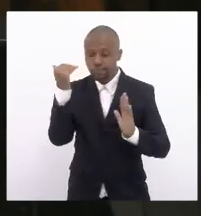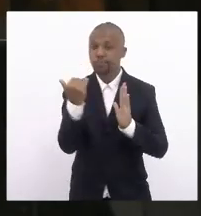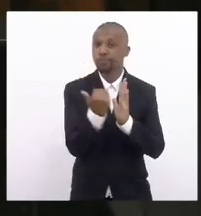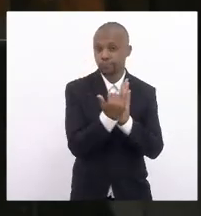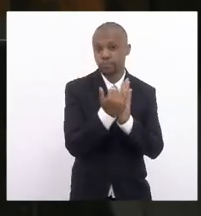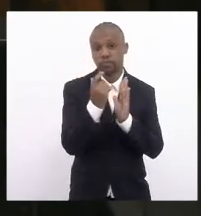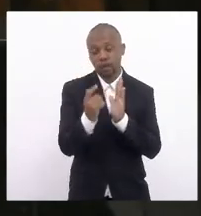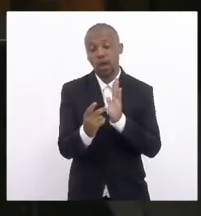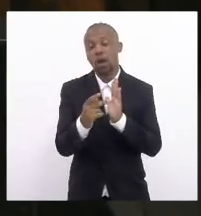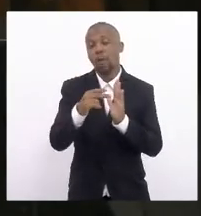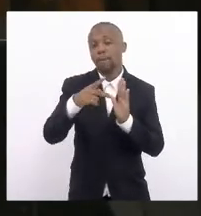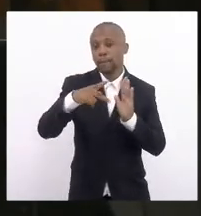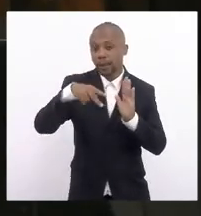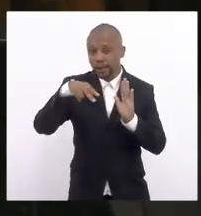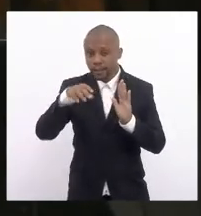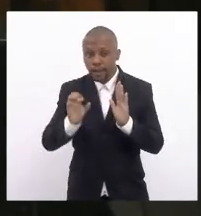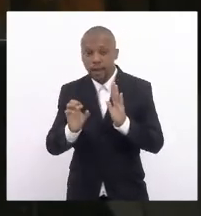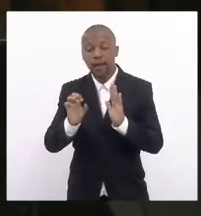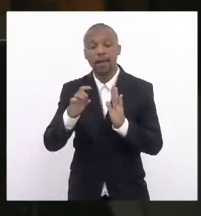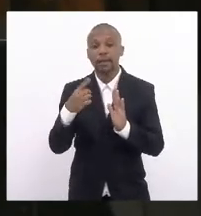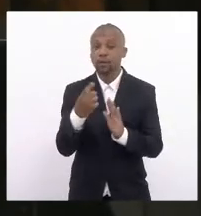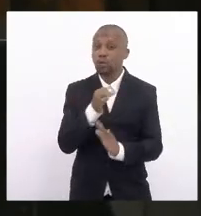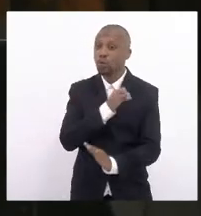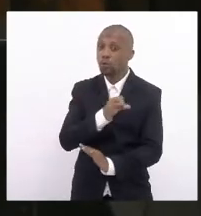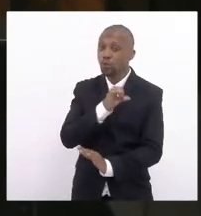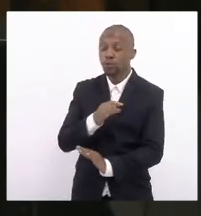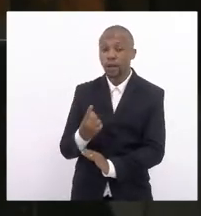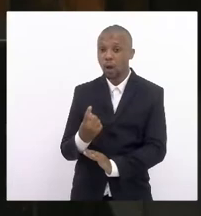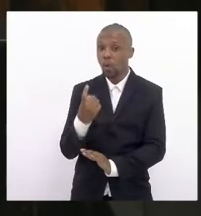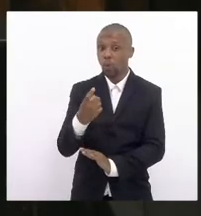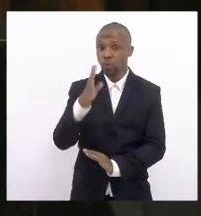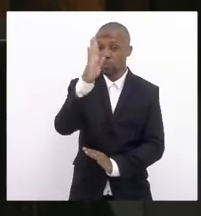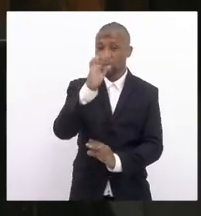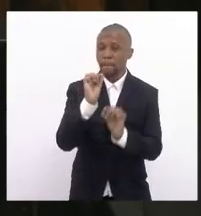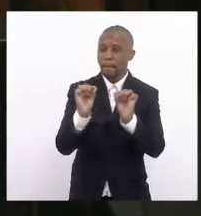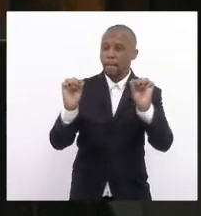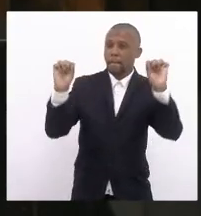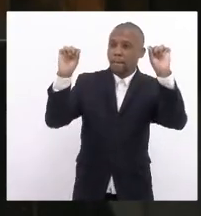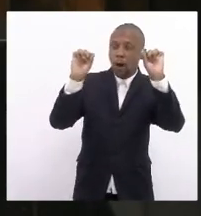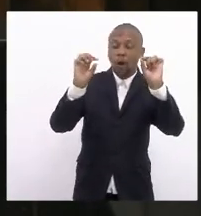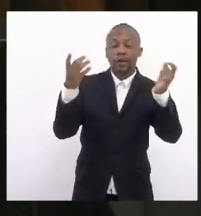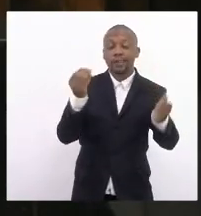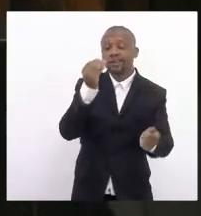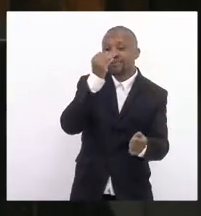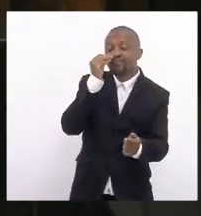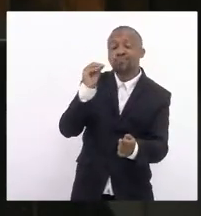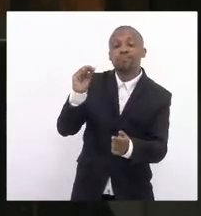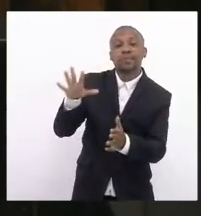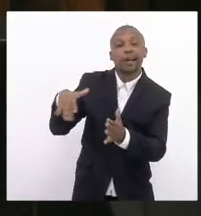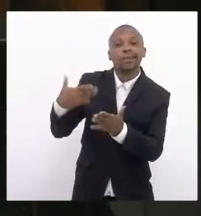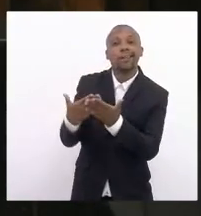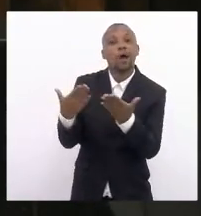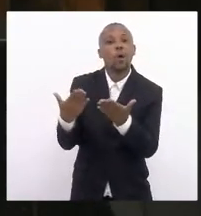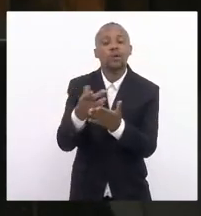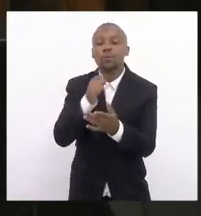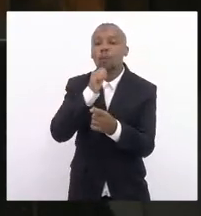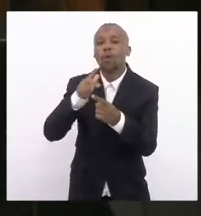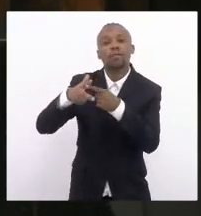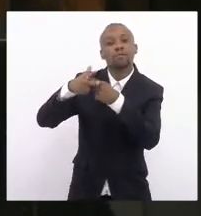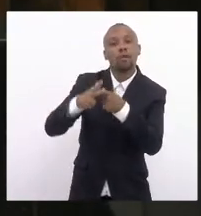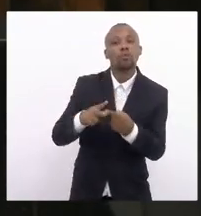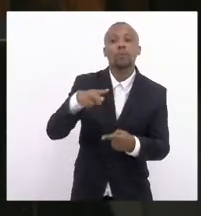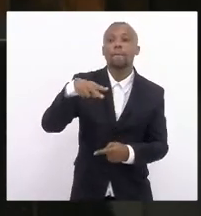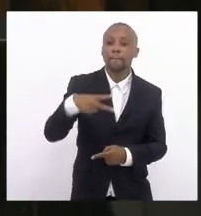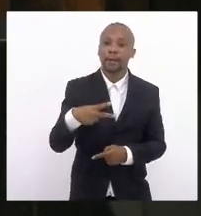do Plano Nacional de Educação, que o nosso Estado é o único da federação que virou as costas e até hoje não fez a revisão do Plano Estadual